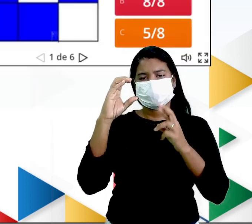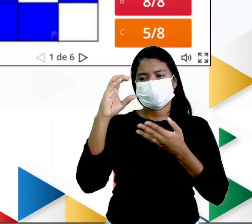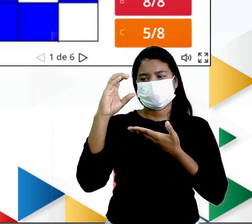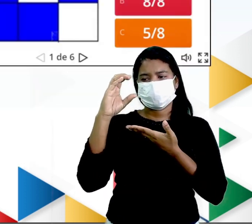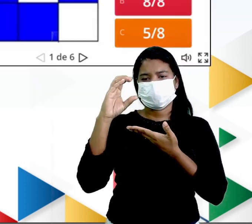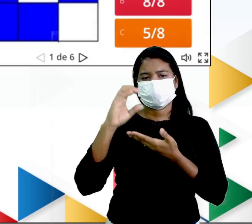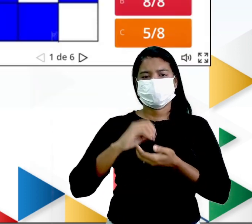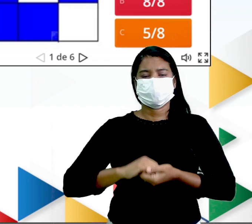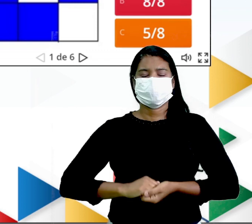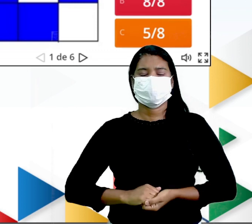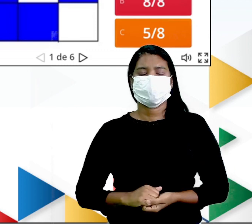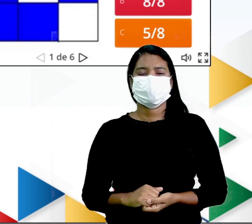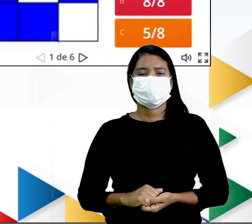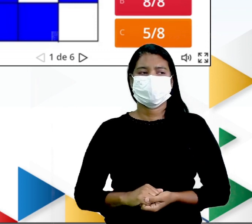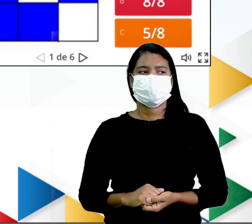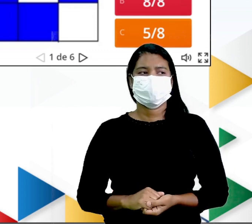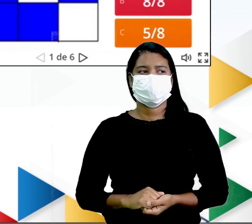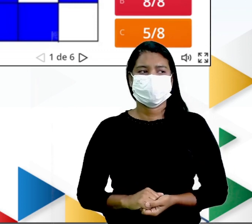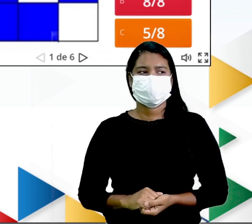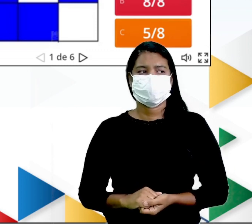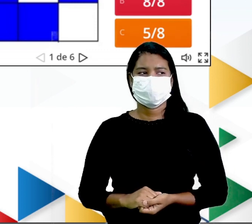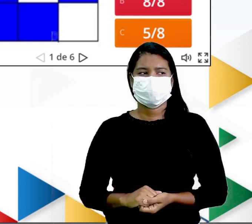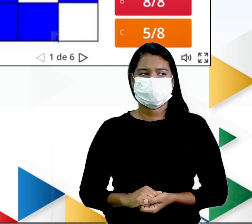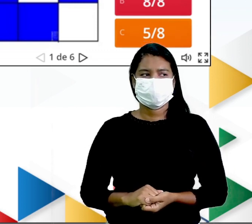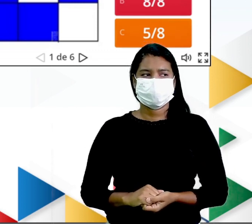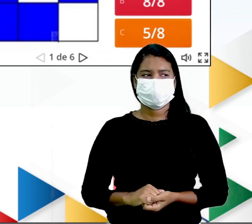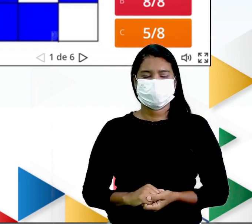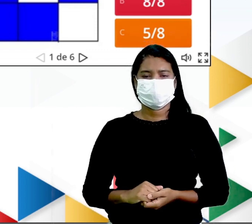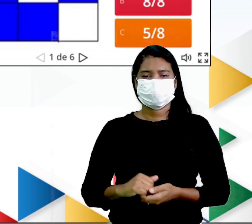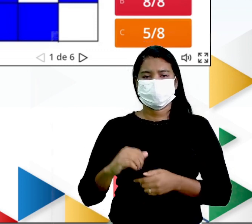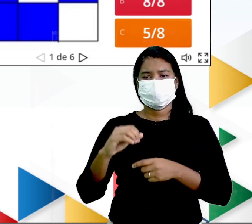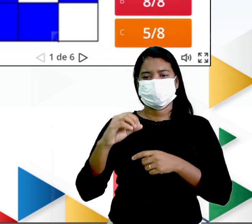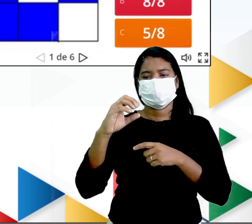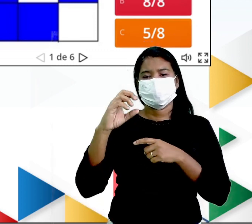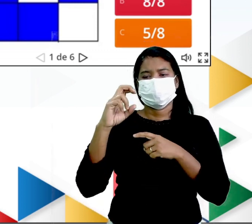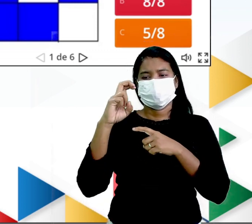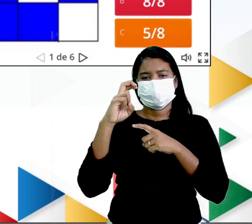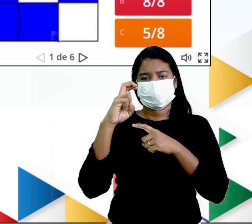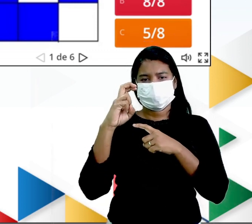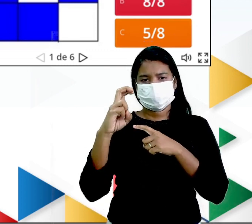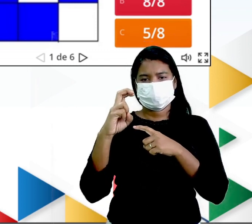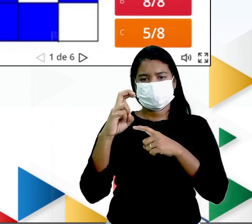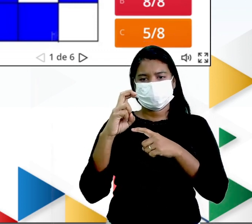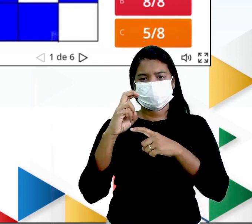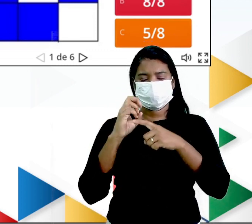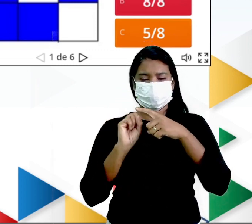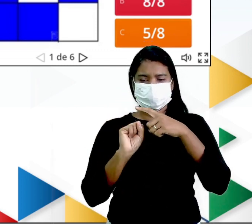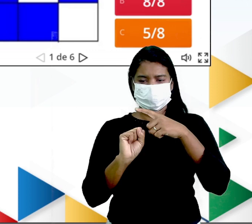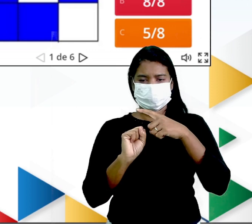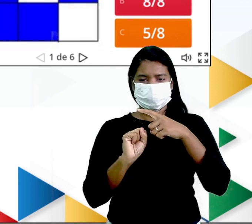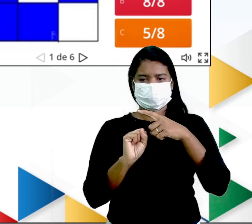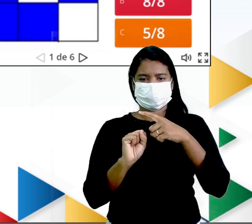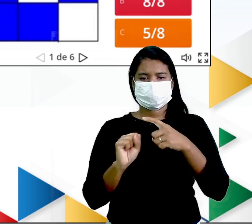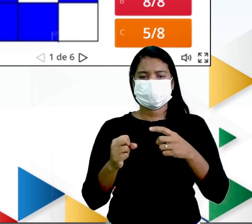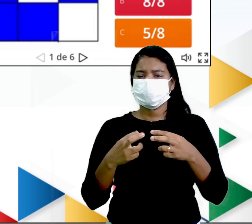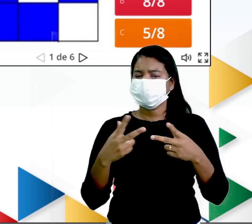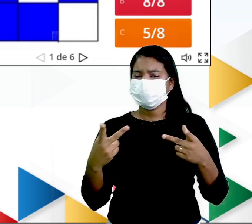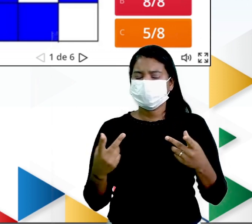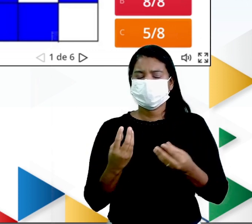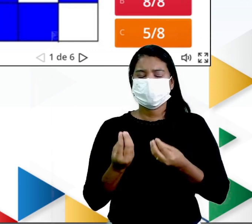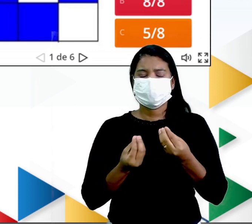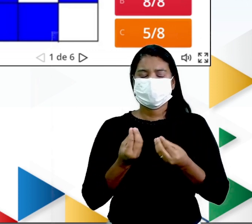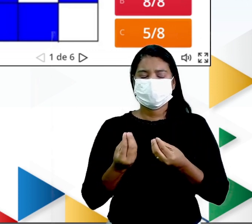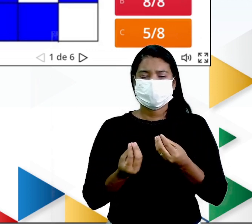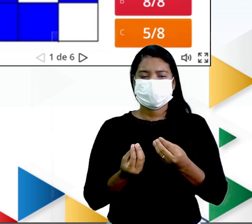aqui para vocês, ó. 5 oitavos, ou 5 de 8, ou 5 está para 8. Tem várias formas de